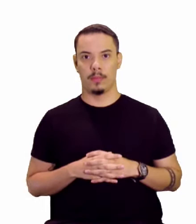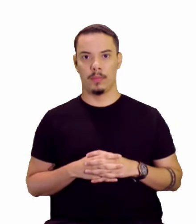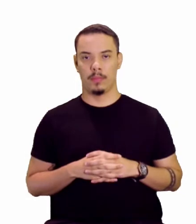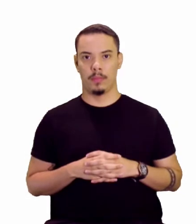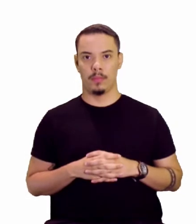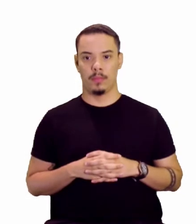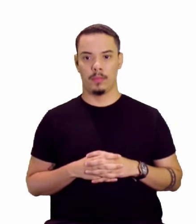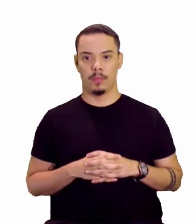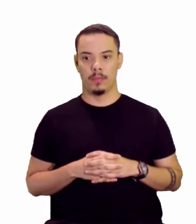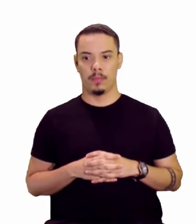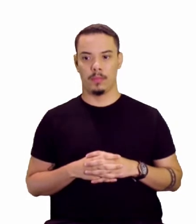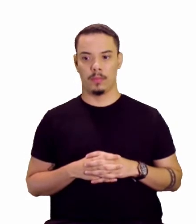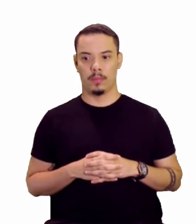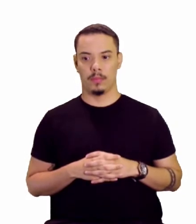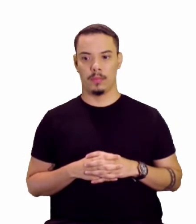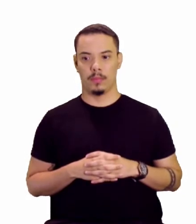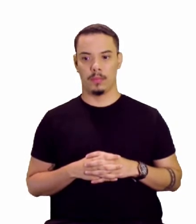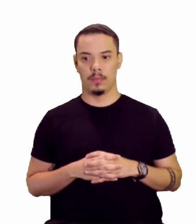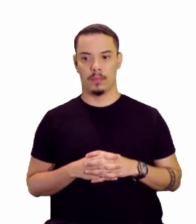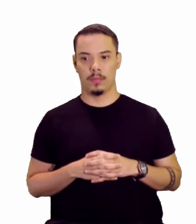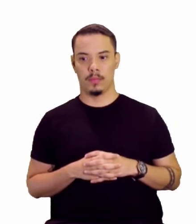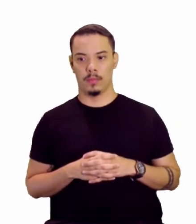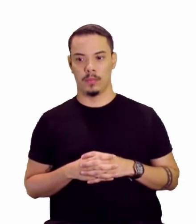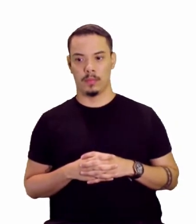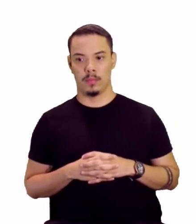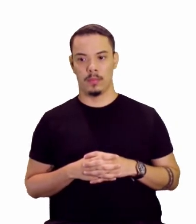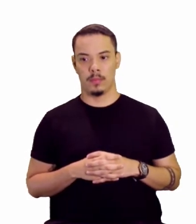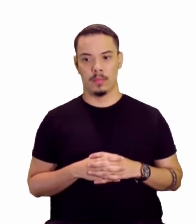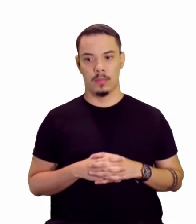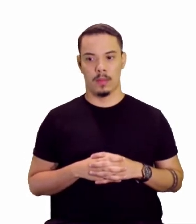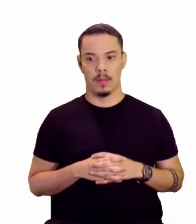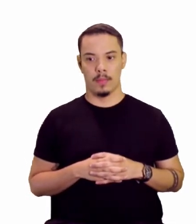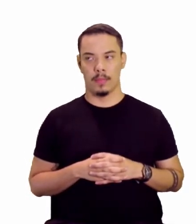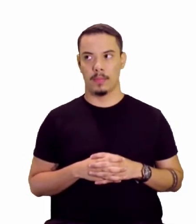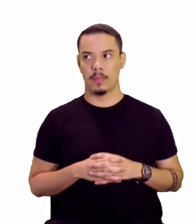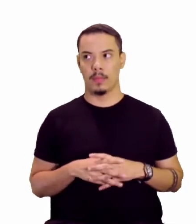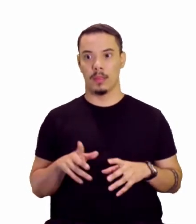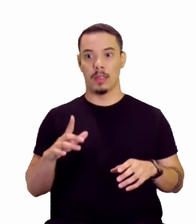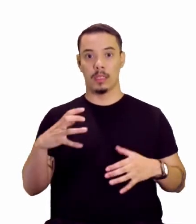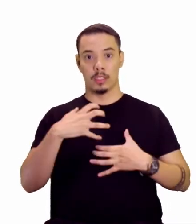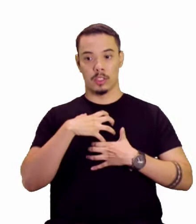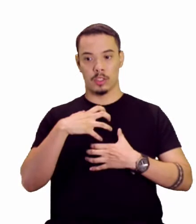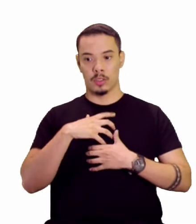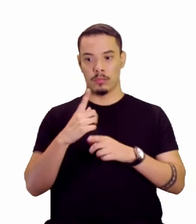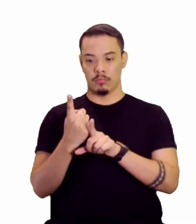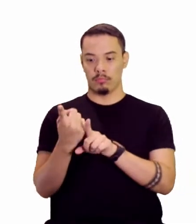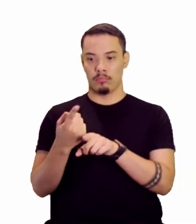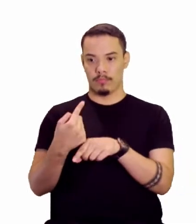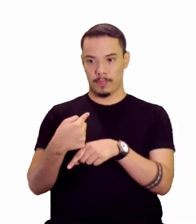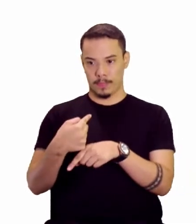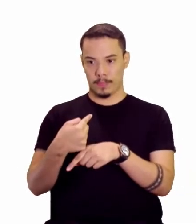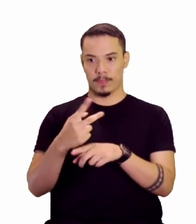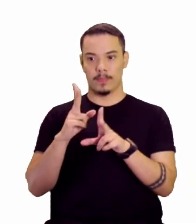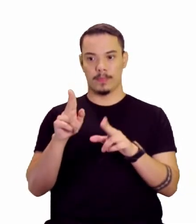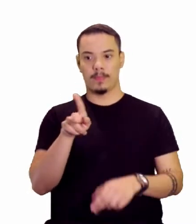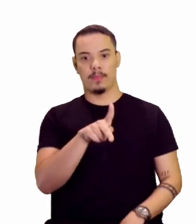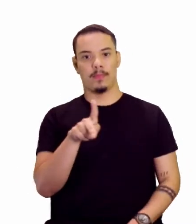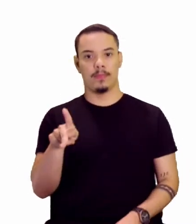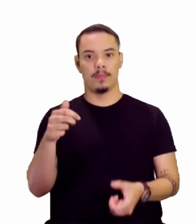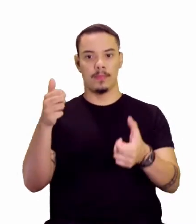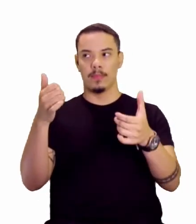certo? E ela foi no sentido oposto. Então, vai acontecer o que o professor Décio está falando, olha só. Aqui nós temos